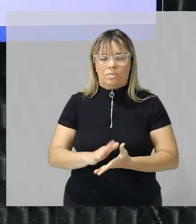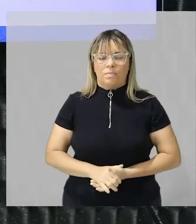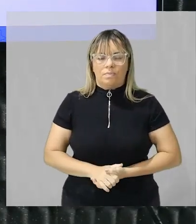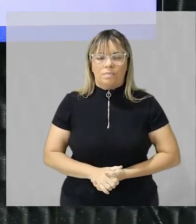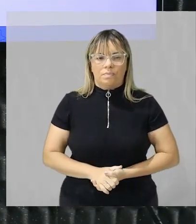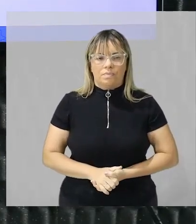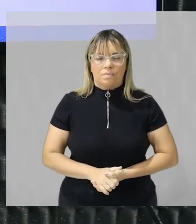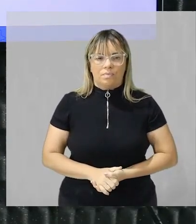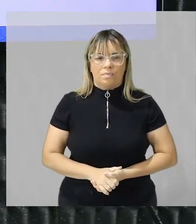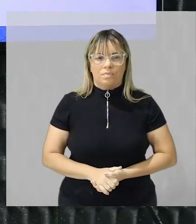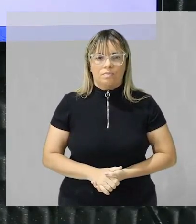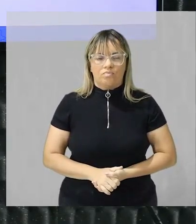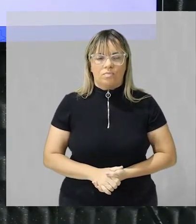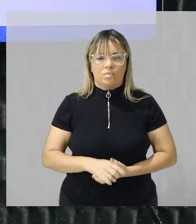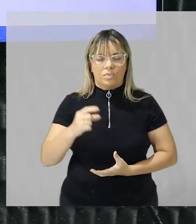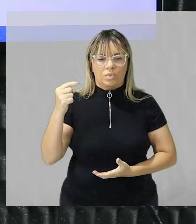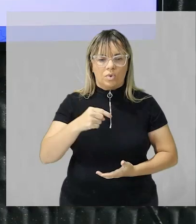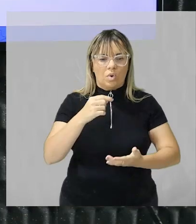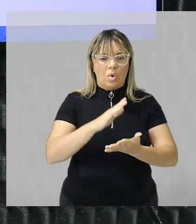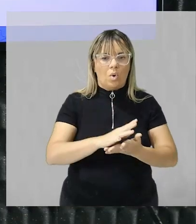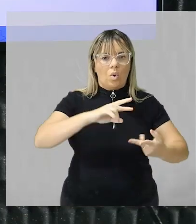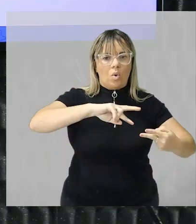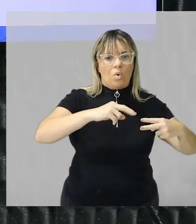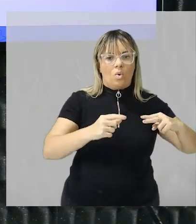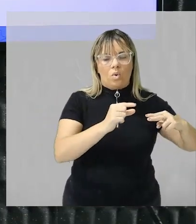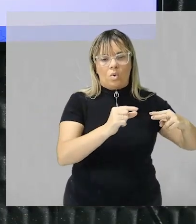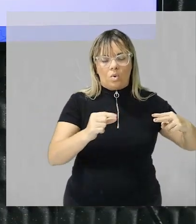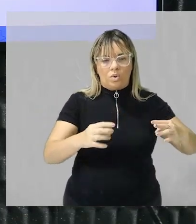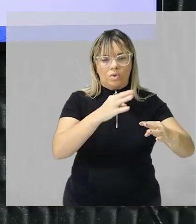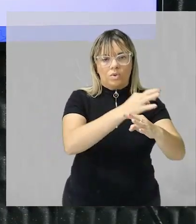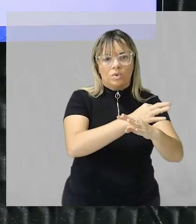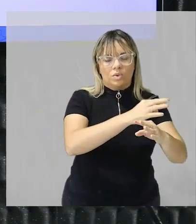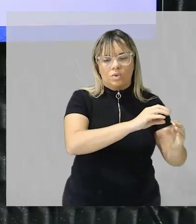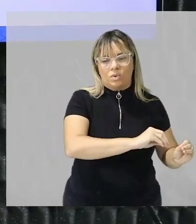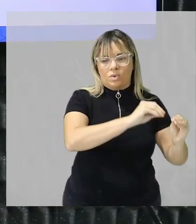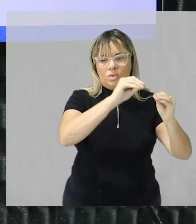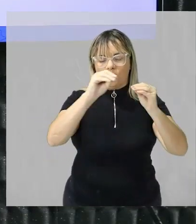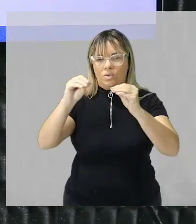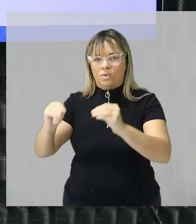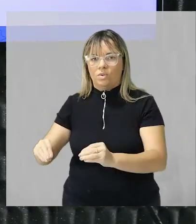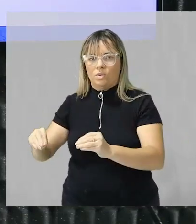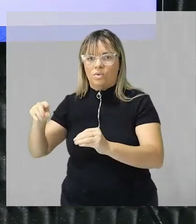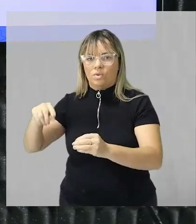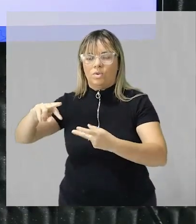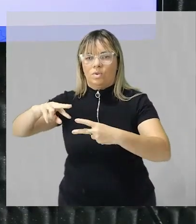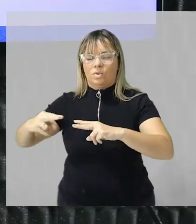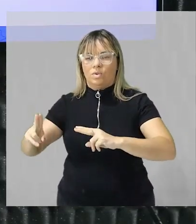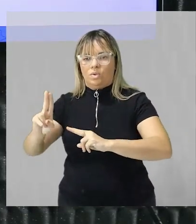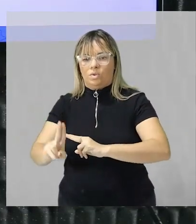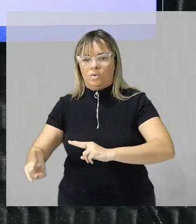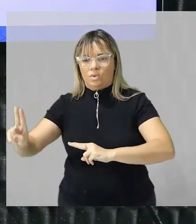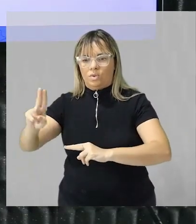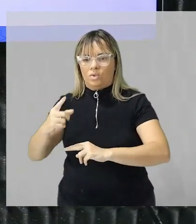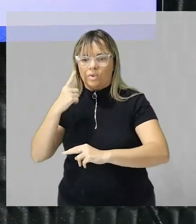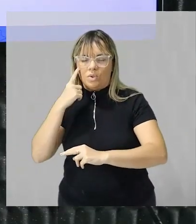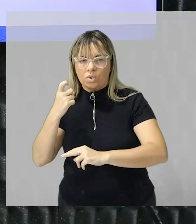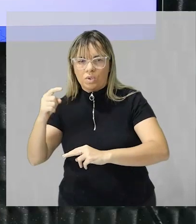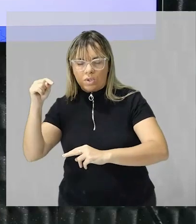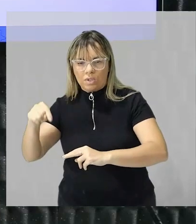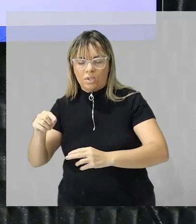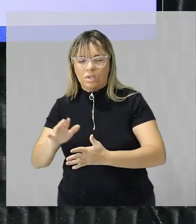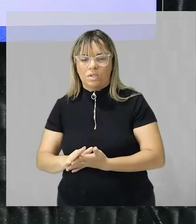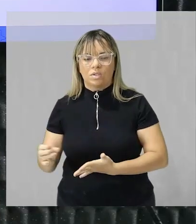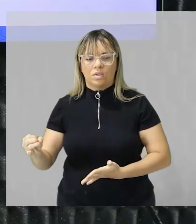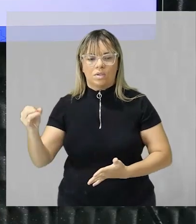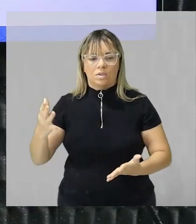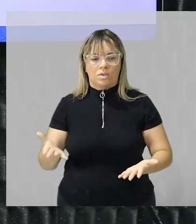tirado o gene de resistência e foi colocado no material genético da planta de interesse. Essa planta